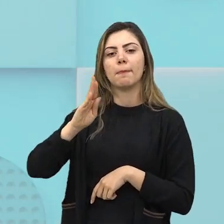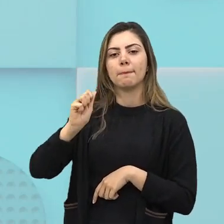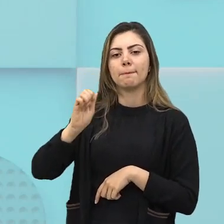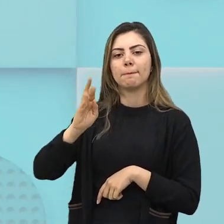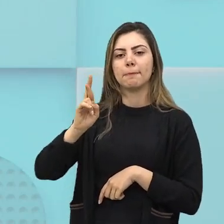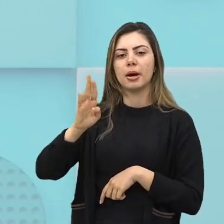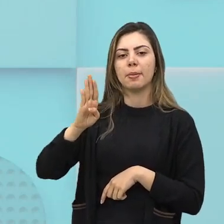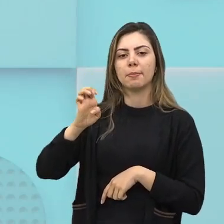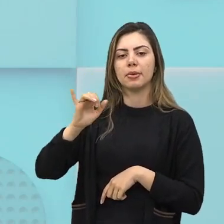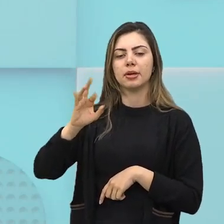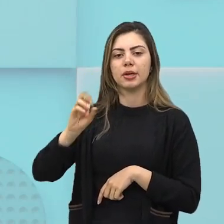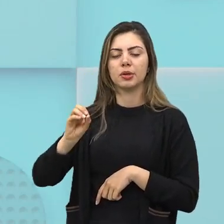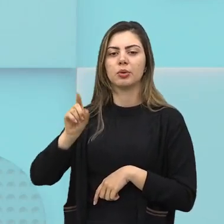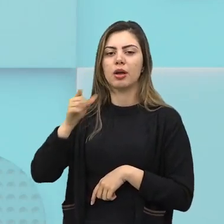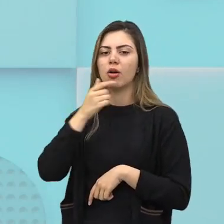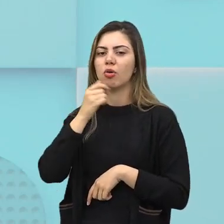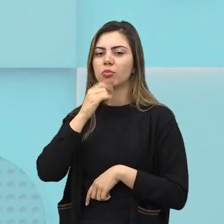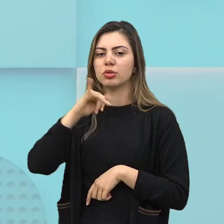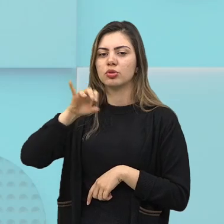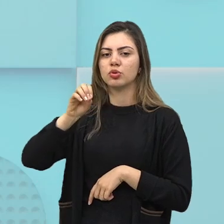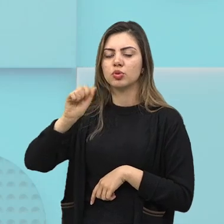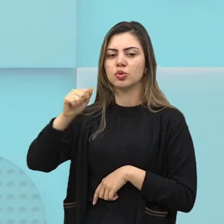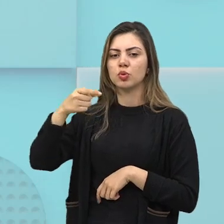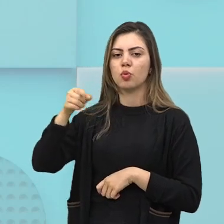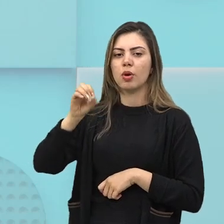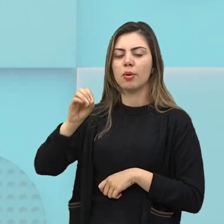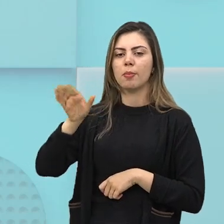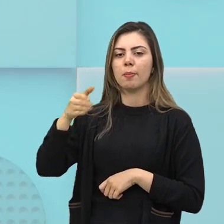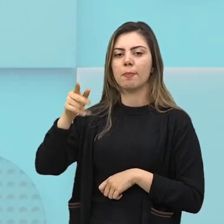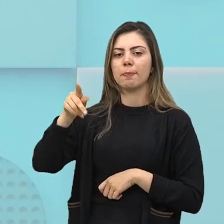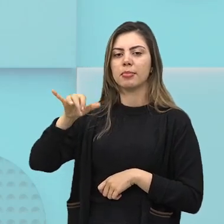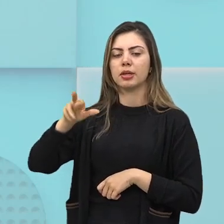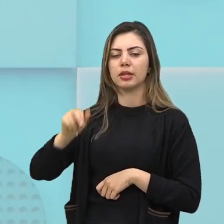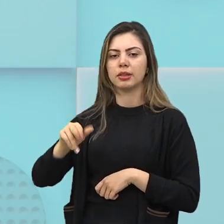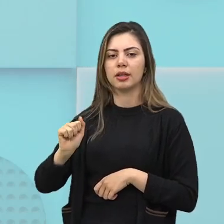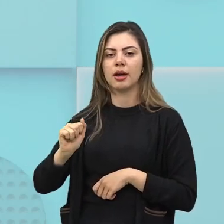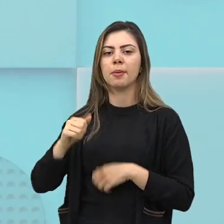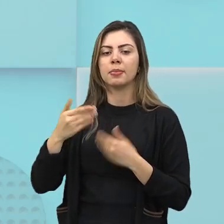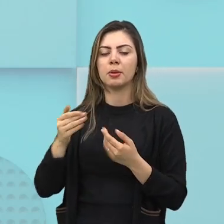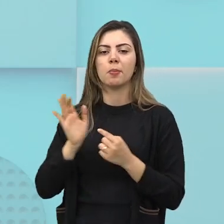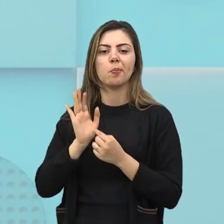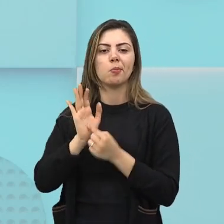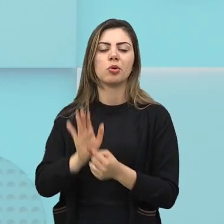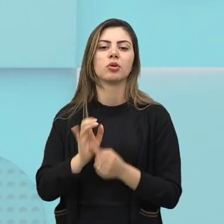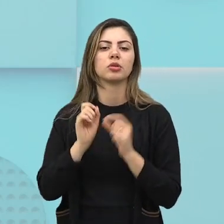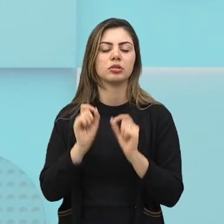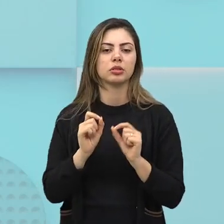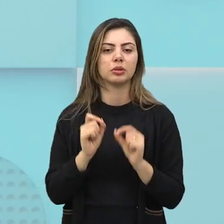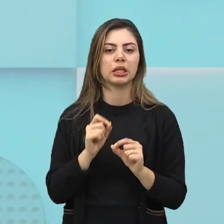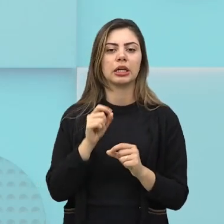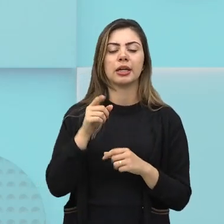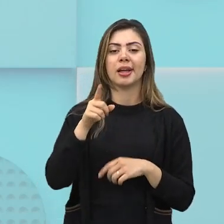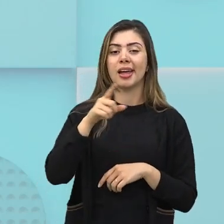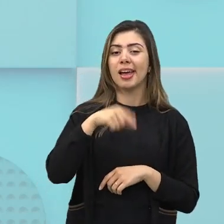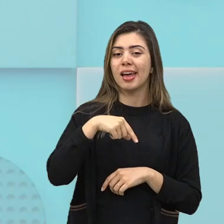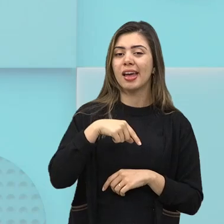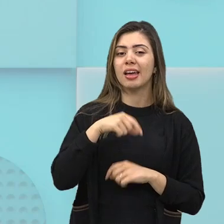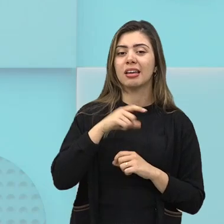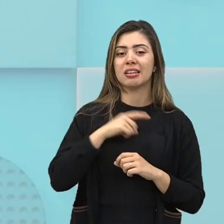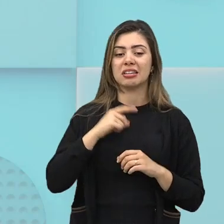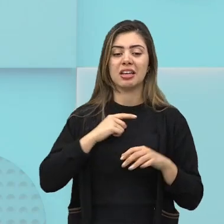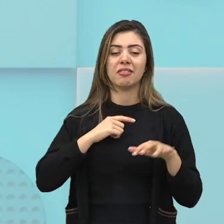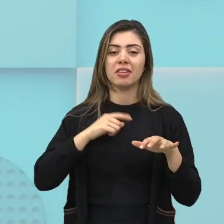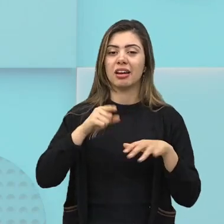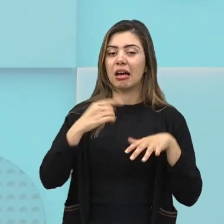atitude, né? João Pina, que destaca a instabilidade, isso vai destacar essa instabilidade que houve